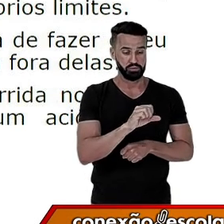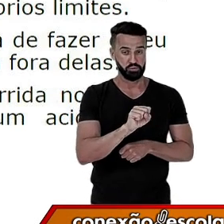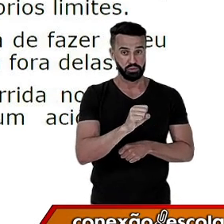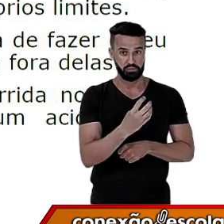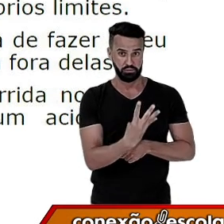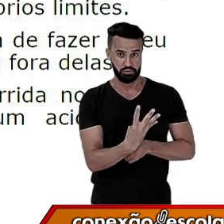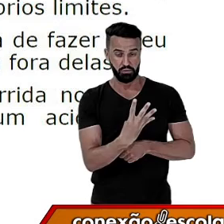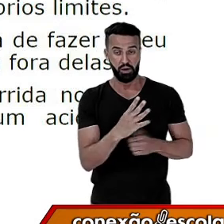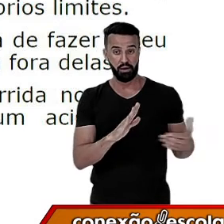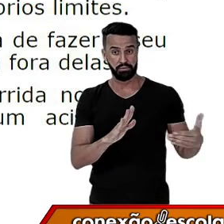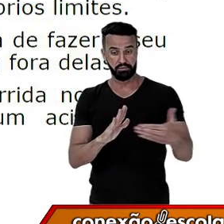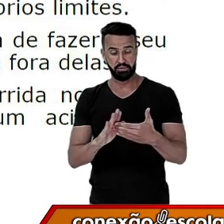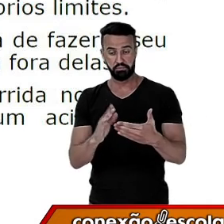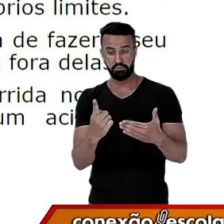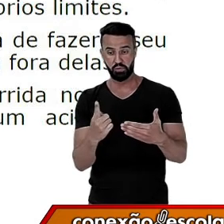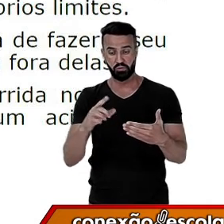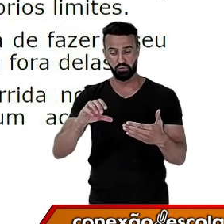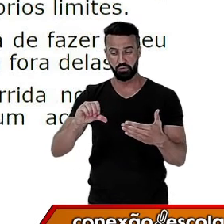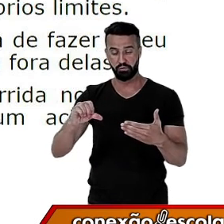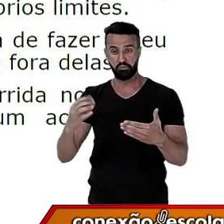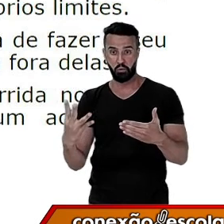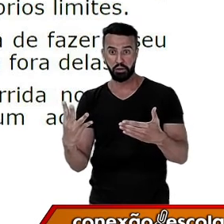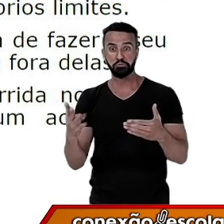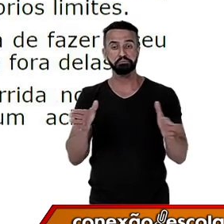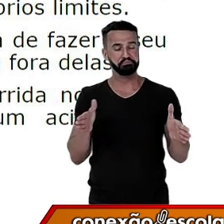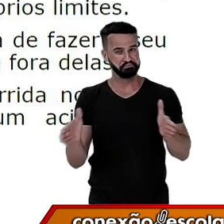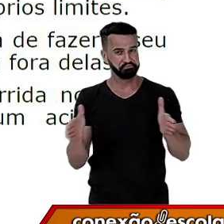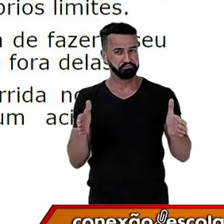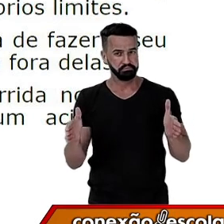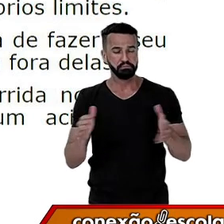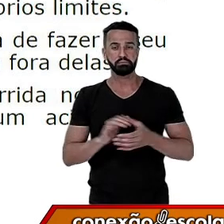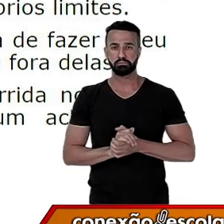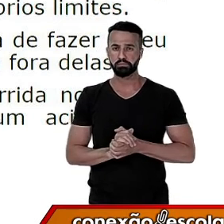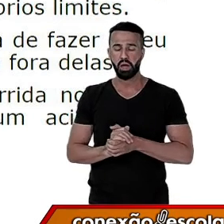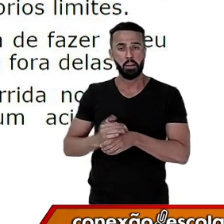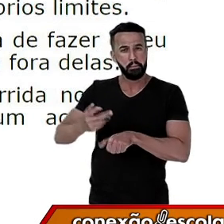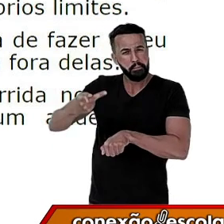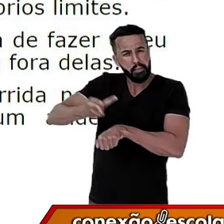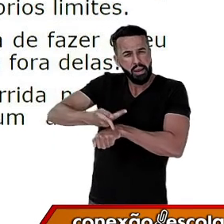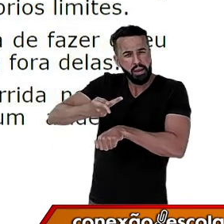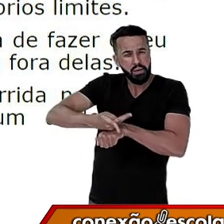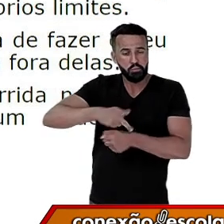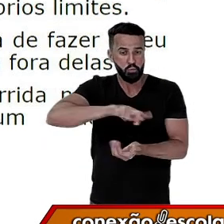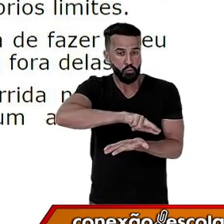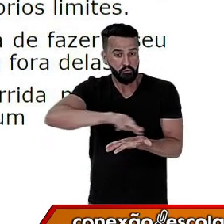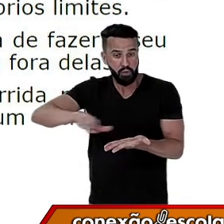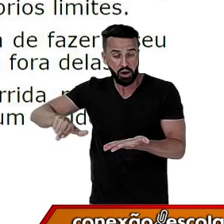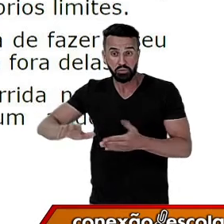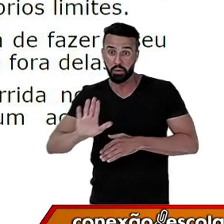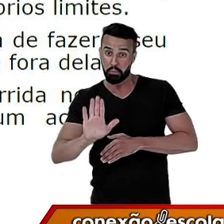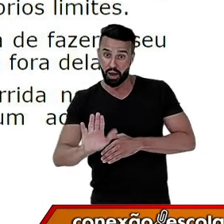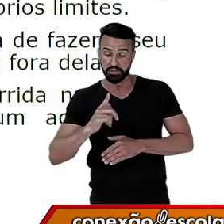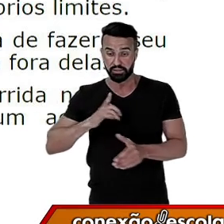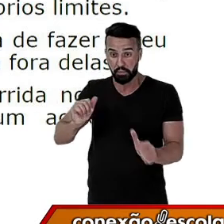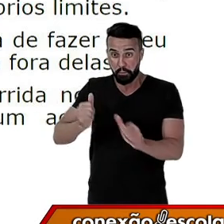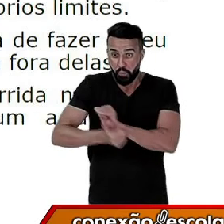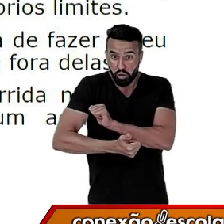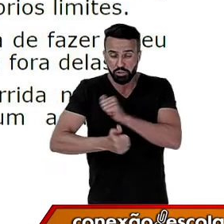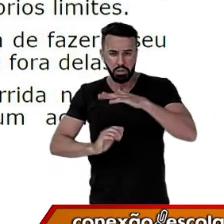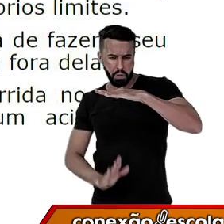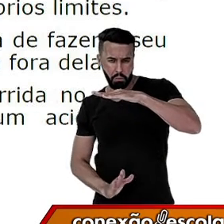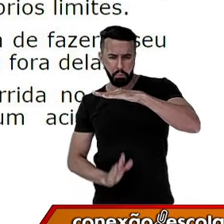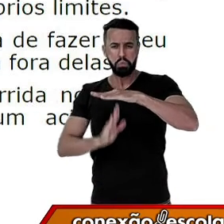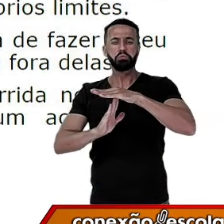1994. Mais do que prêmios, o Ayrton estabeleceu um novo patamar de excelência no esporte, superando sempre seus